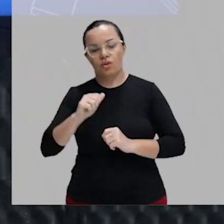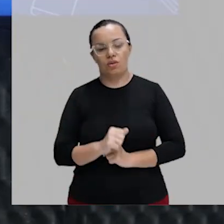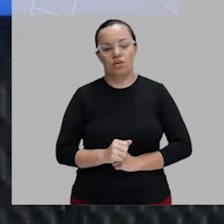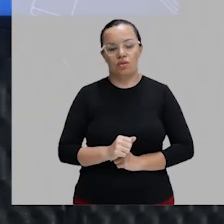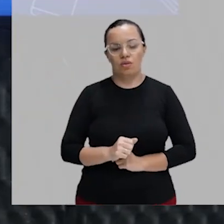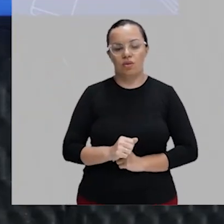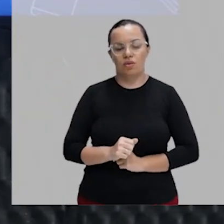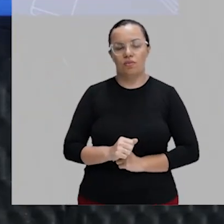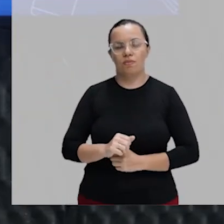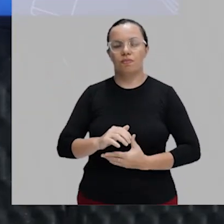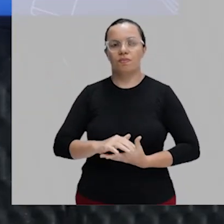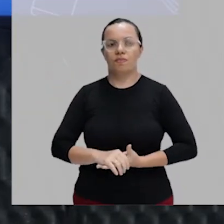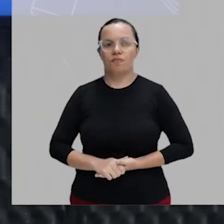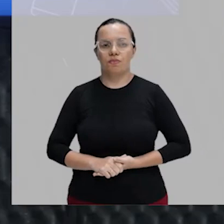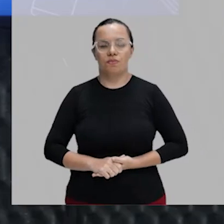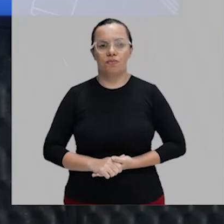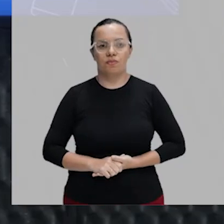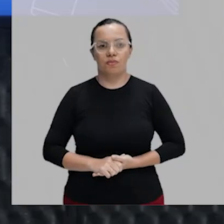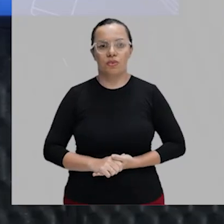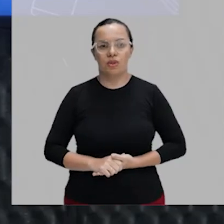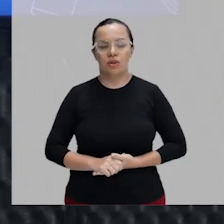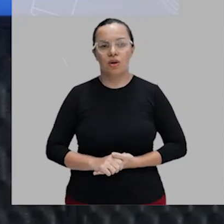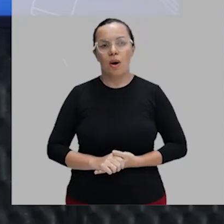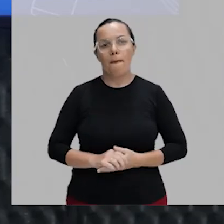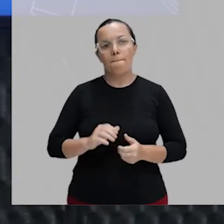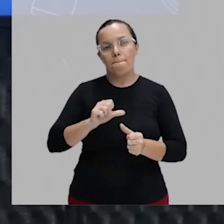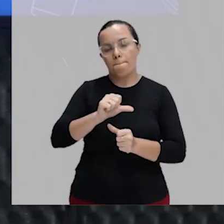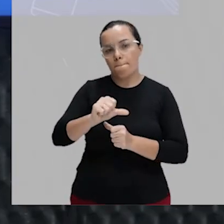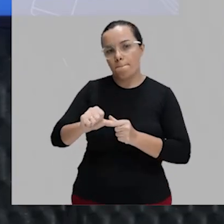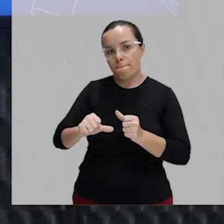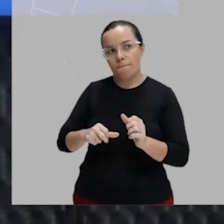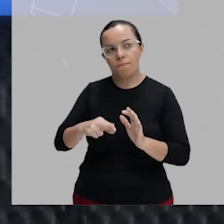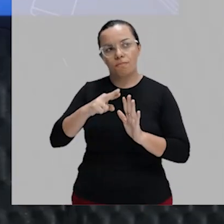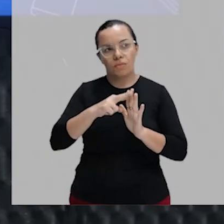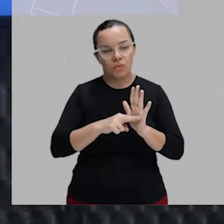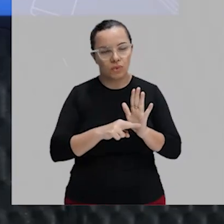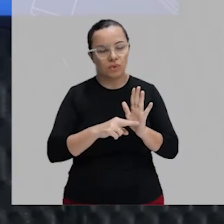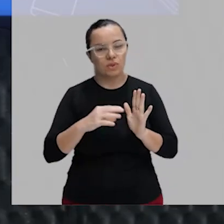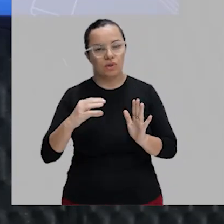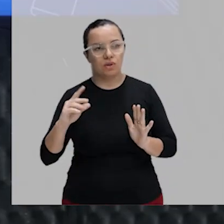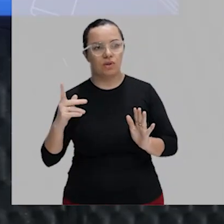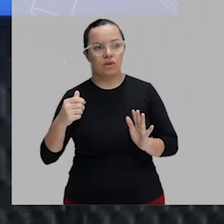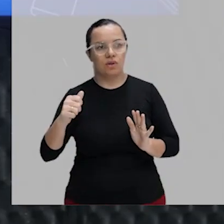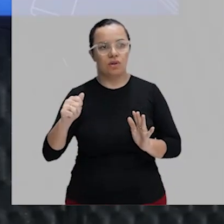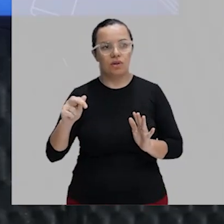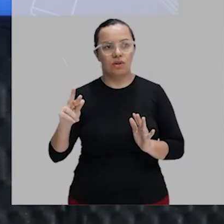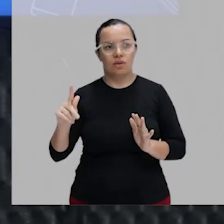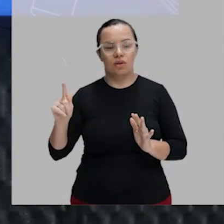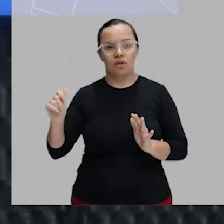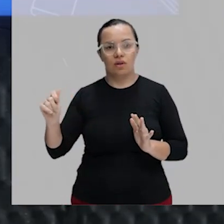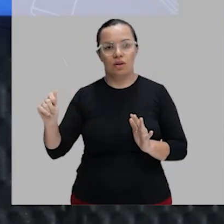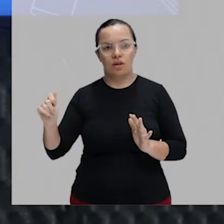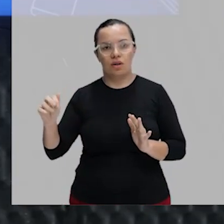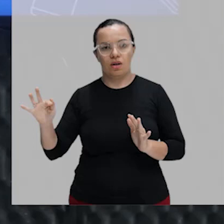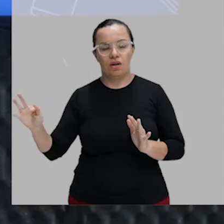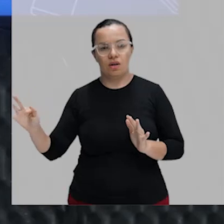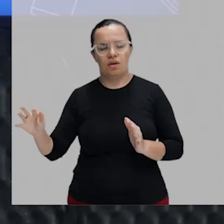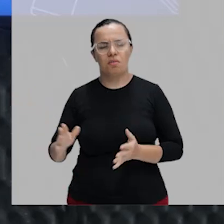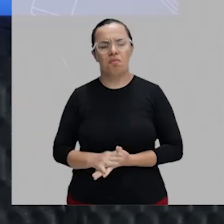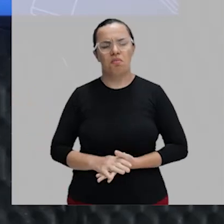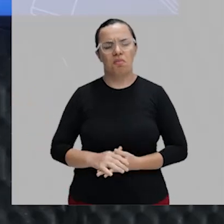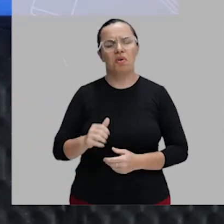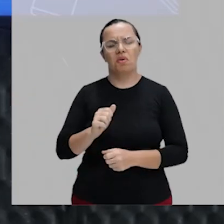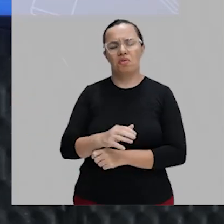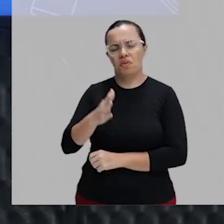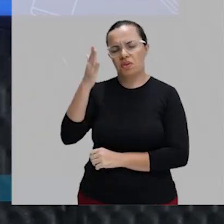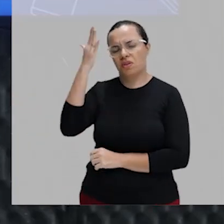no RNA e vice-versa, ok? Então, essa é a dica de hoje, espero que vocês tenham entendido e eu aguardo vocês na